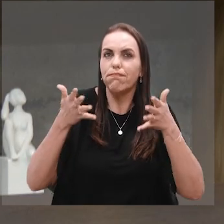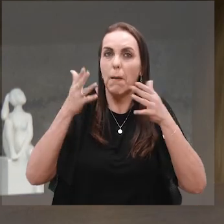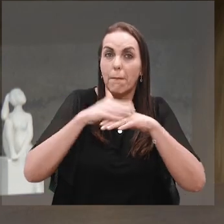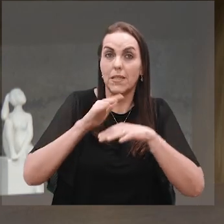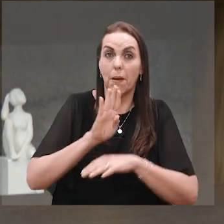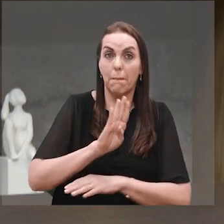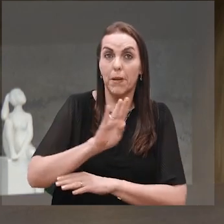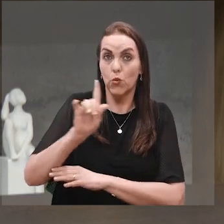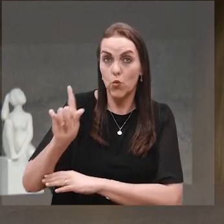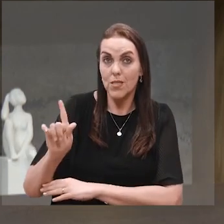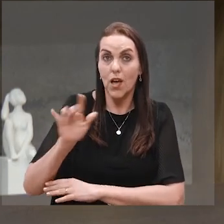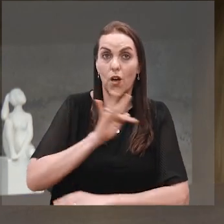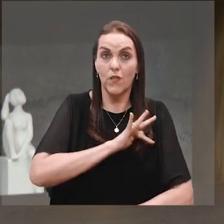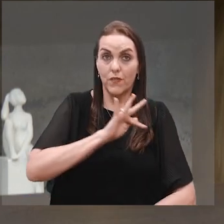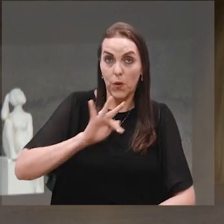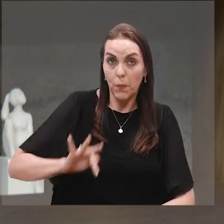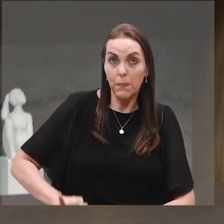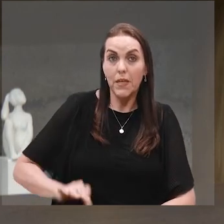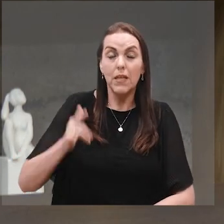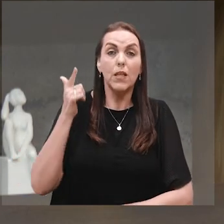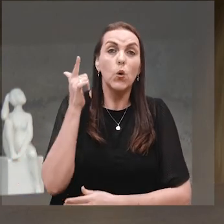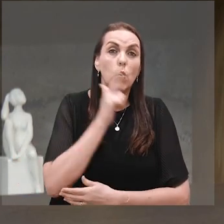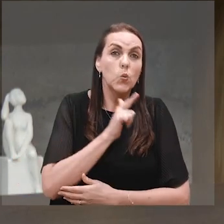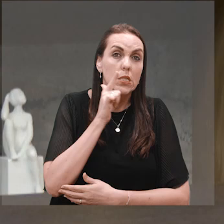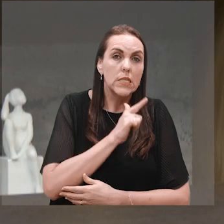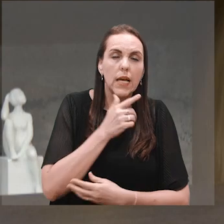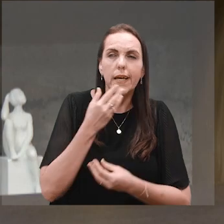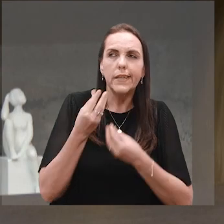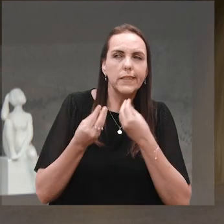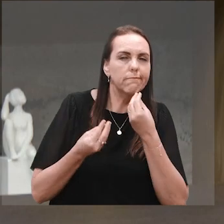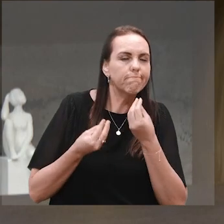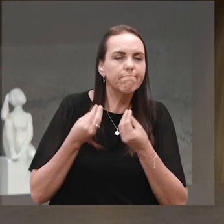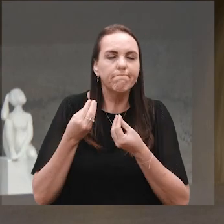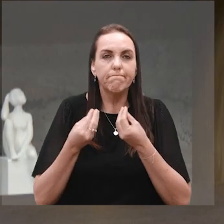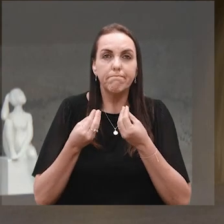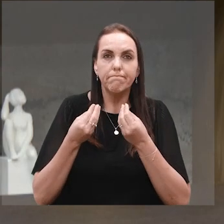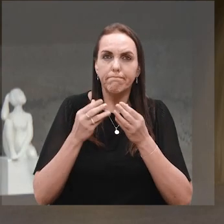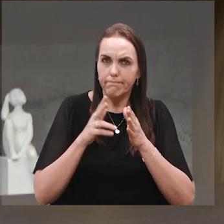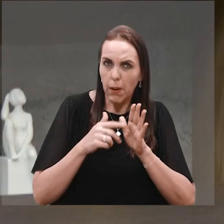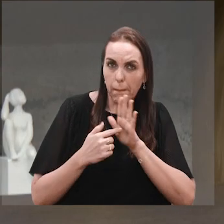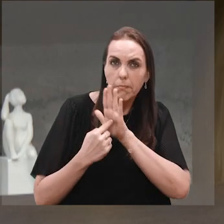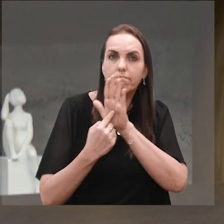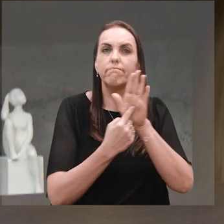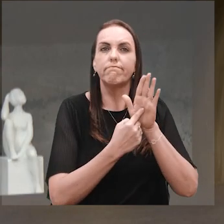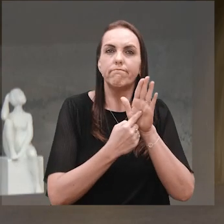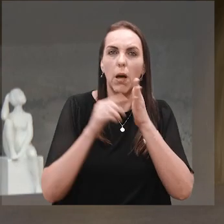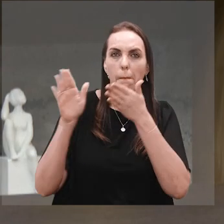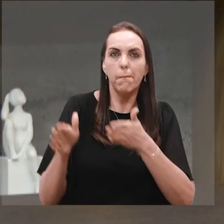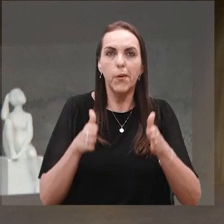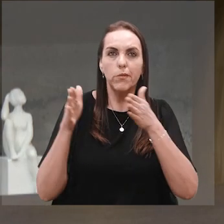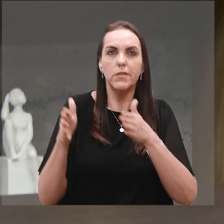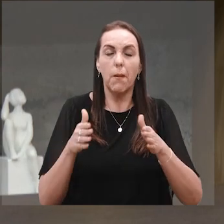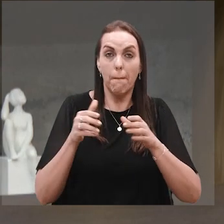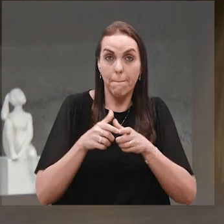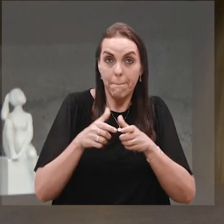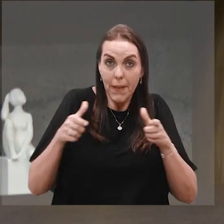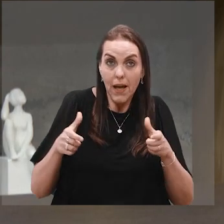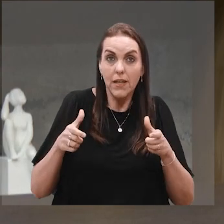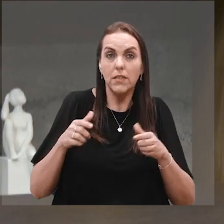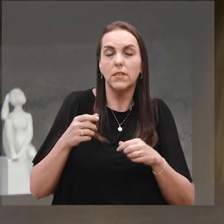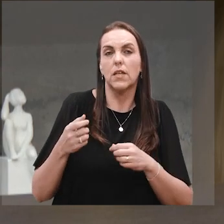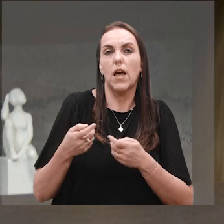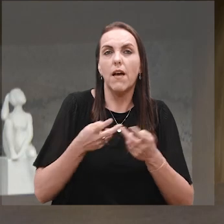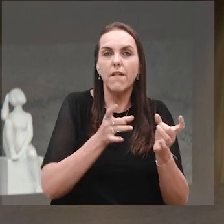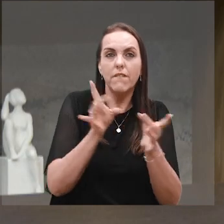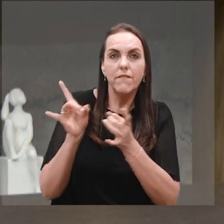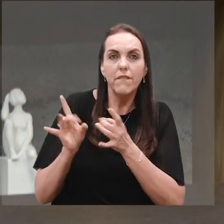exemplo Bento Gonçalves, Farroupilha, que conseguem, digamos assim, um destaque maior para a produção e até